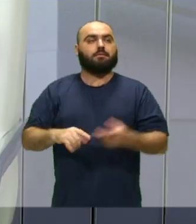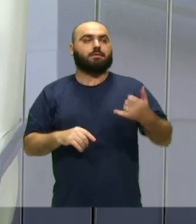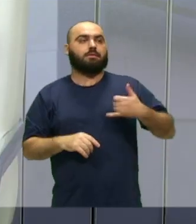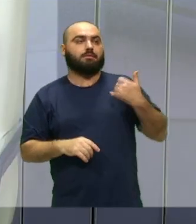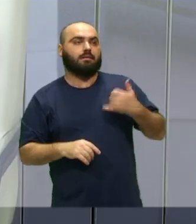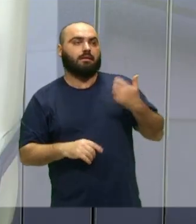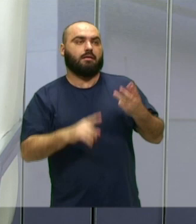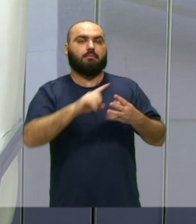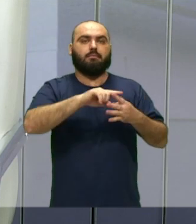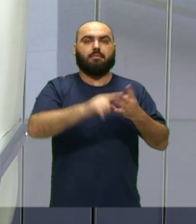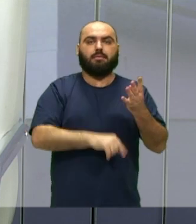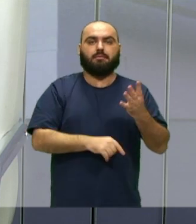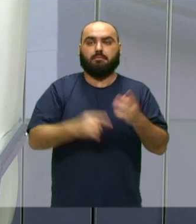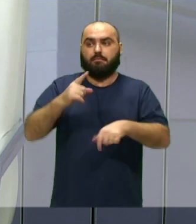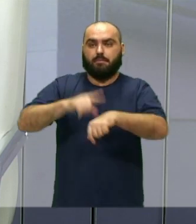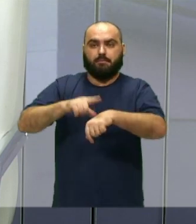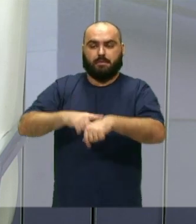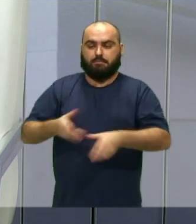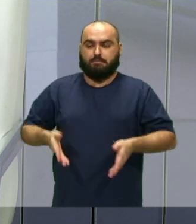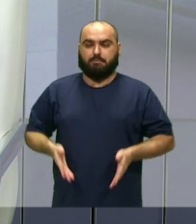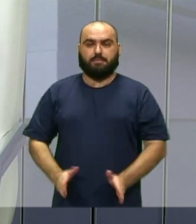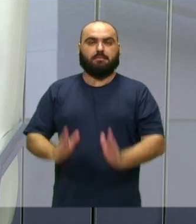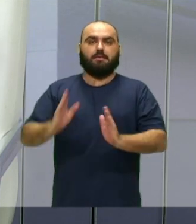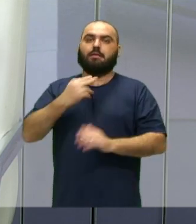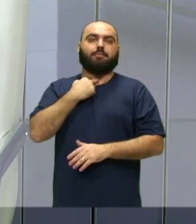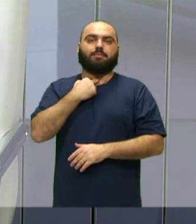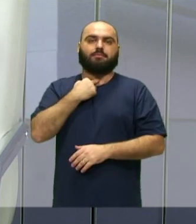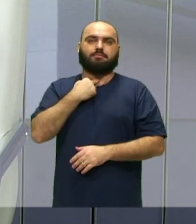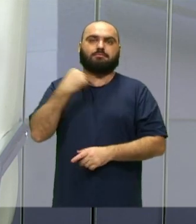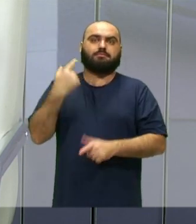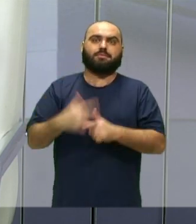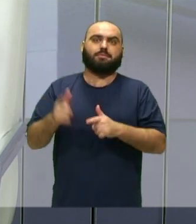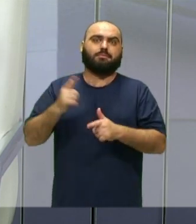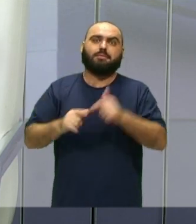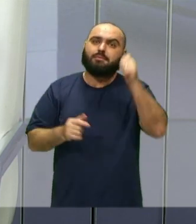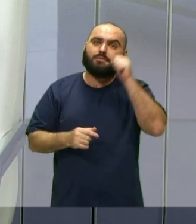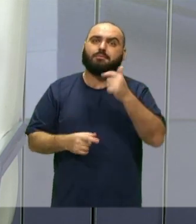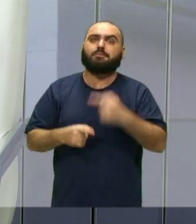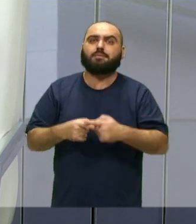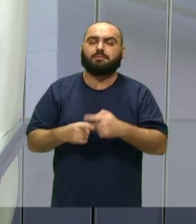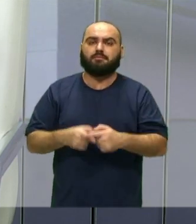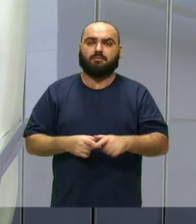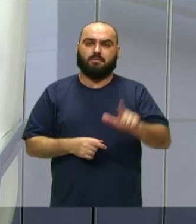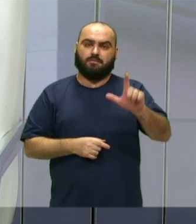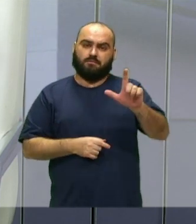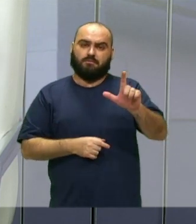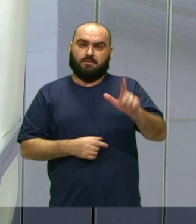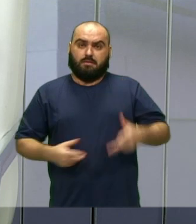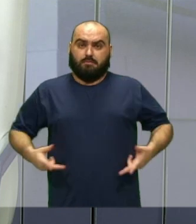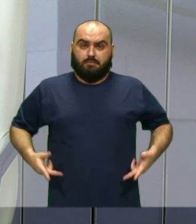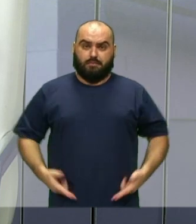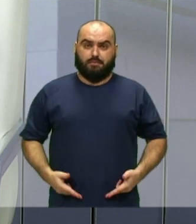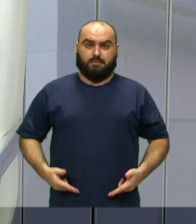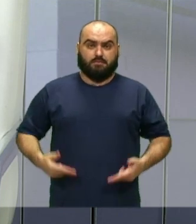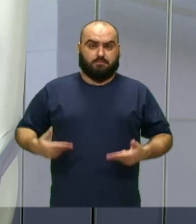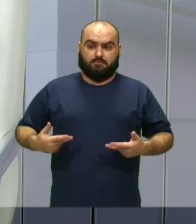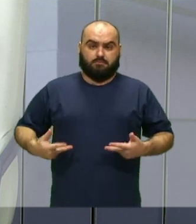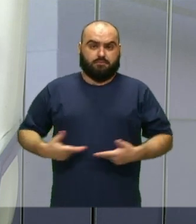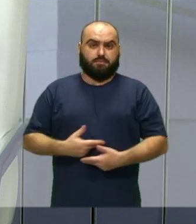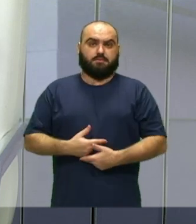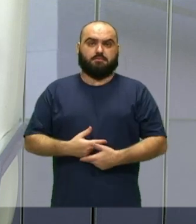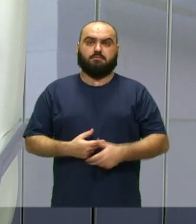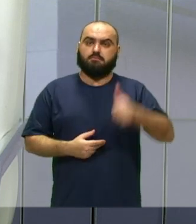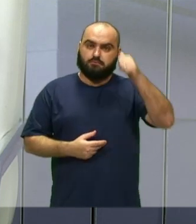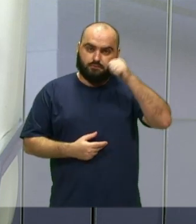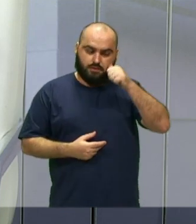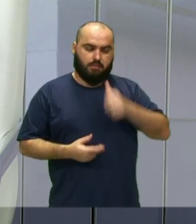e não poderia fazer durante o parto. E isso é um grande problema para as mulheres, porque a laqueadura é uma cirurgia. Então, a mulher tinha o